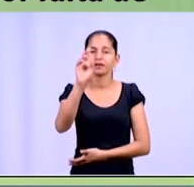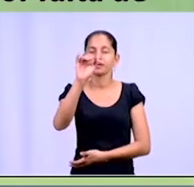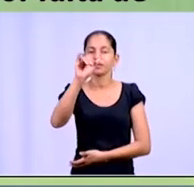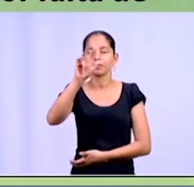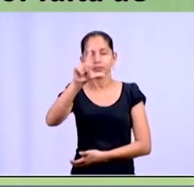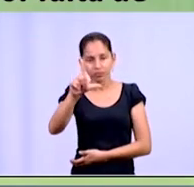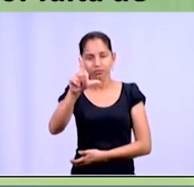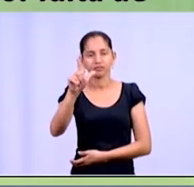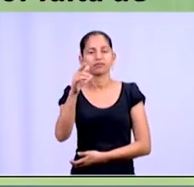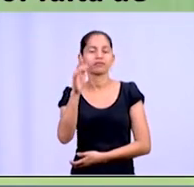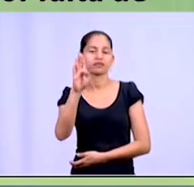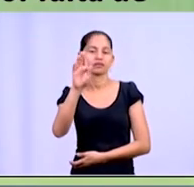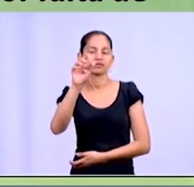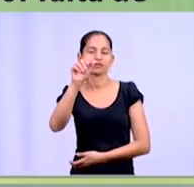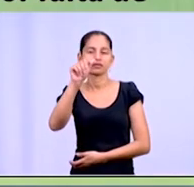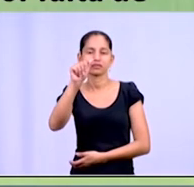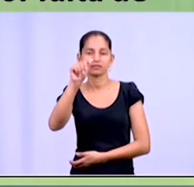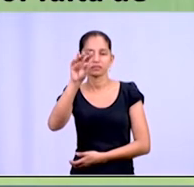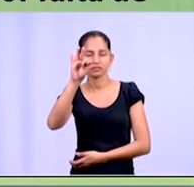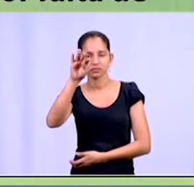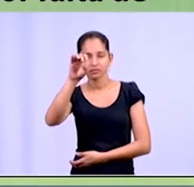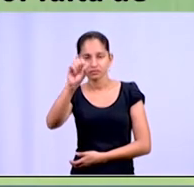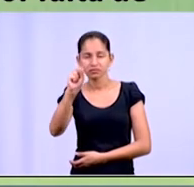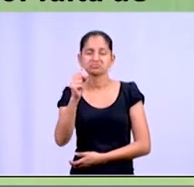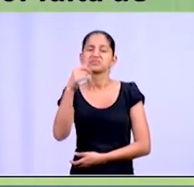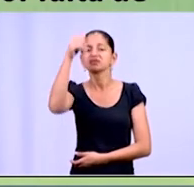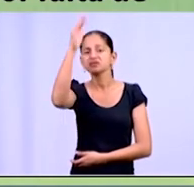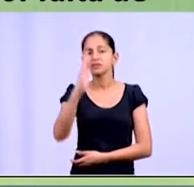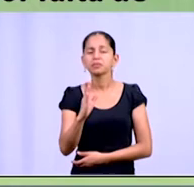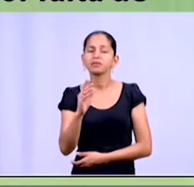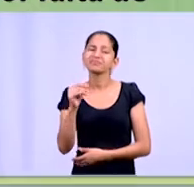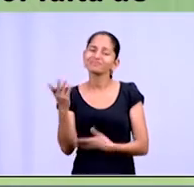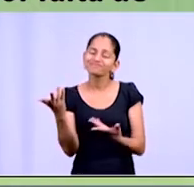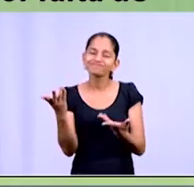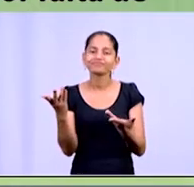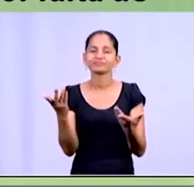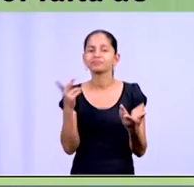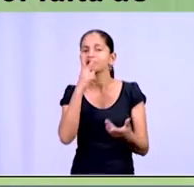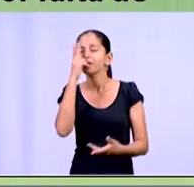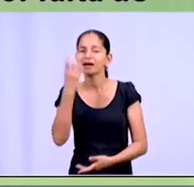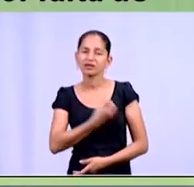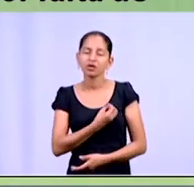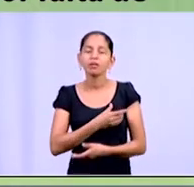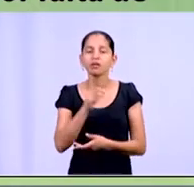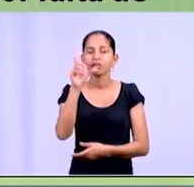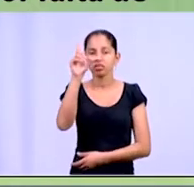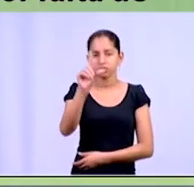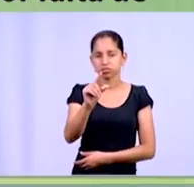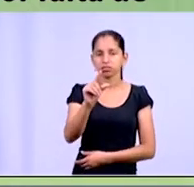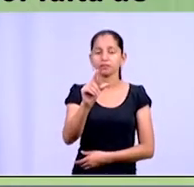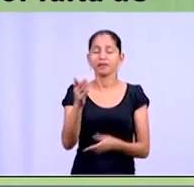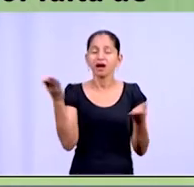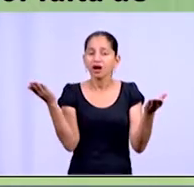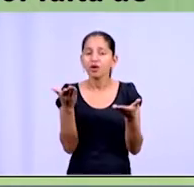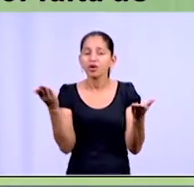Brasil, números são menores, né? Mas é porque o Brasil ainda está emergindo nessa área de